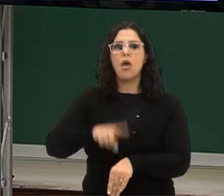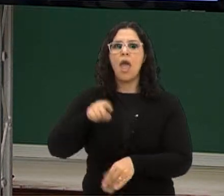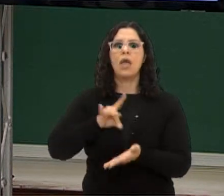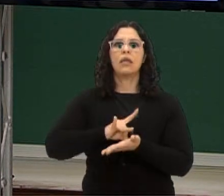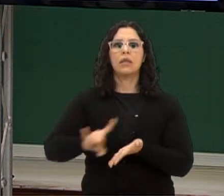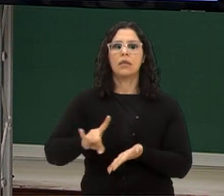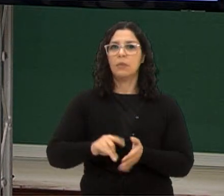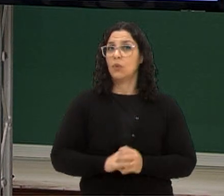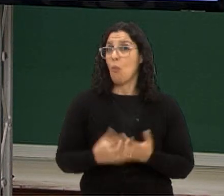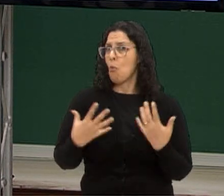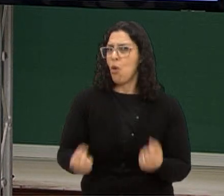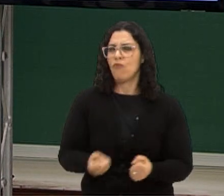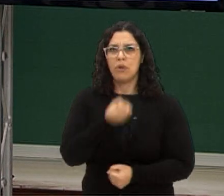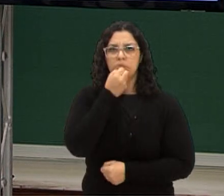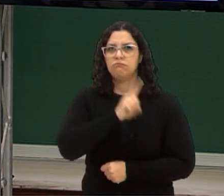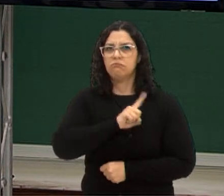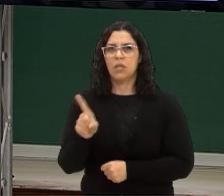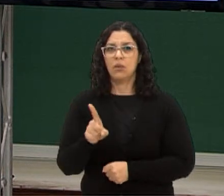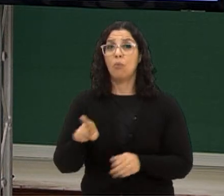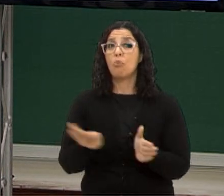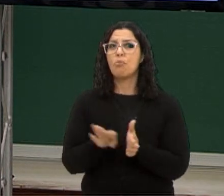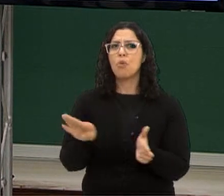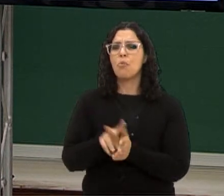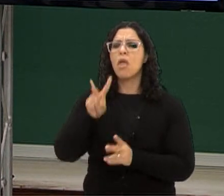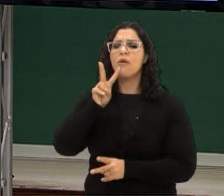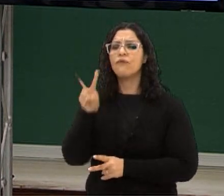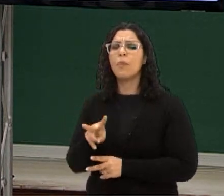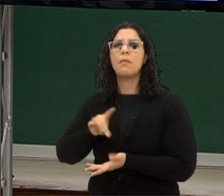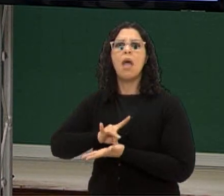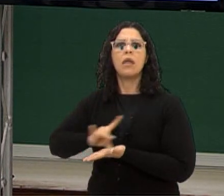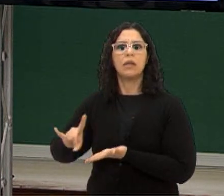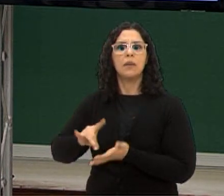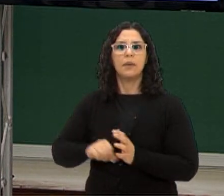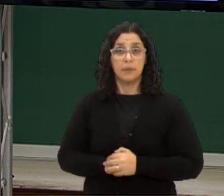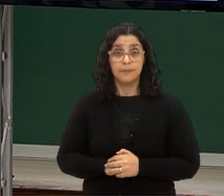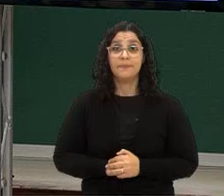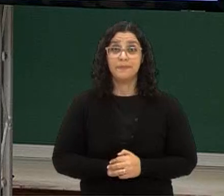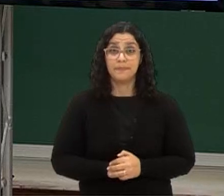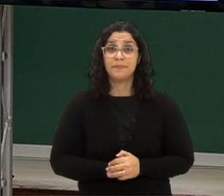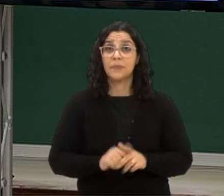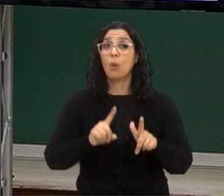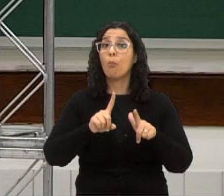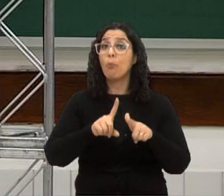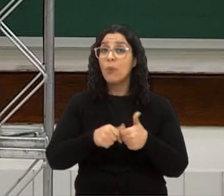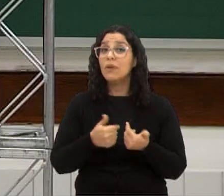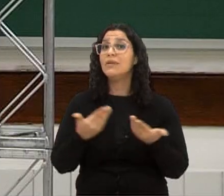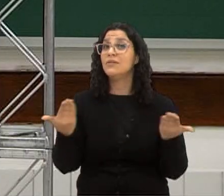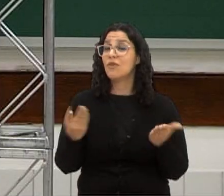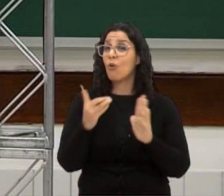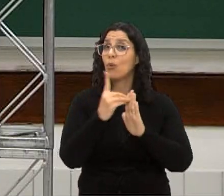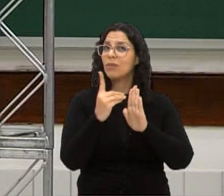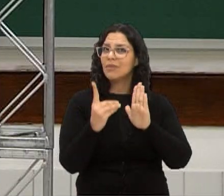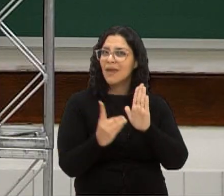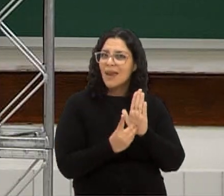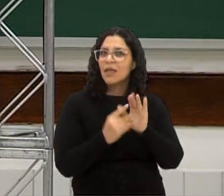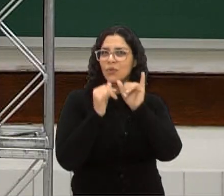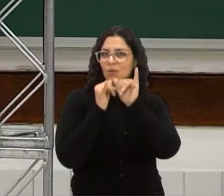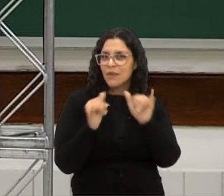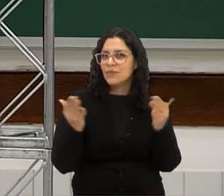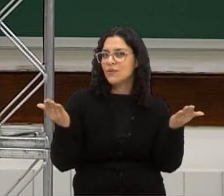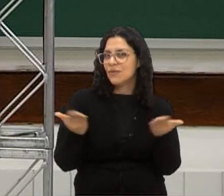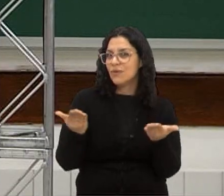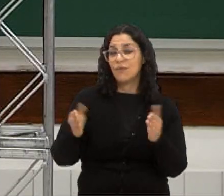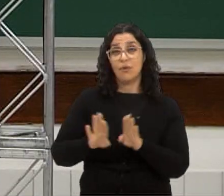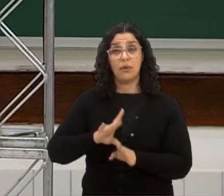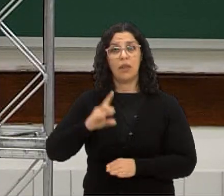não seria bem recebido, seria visto como um inimigo. É isso que está dizendo aqui.